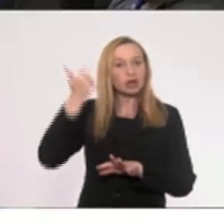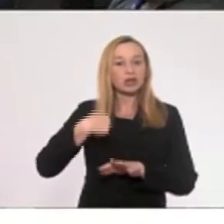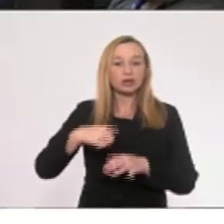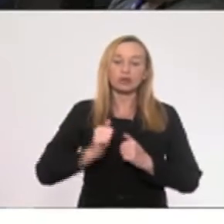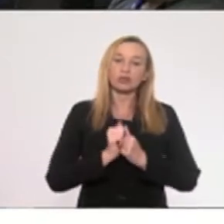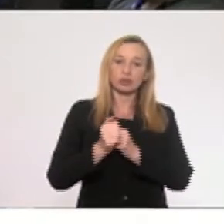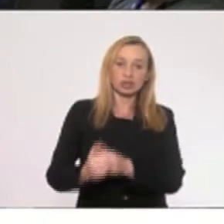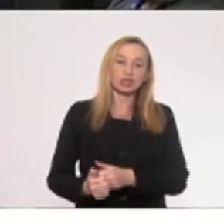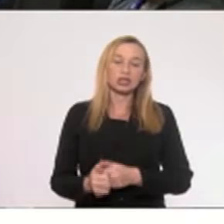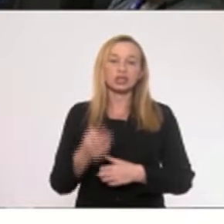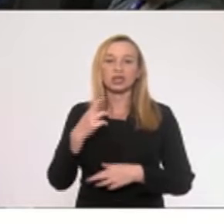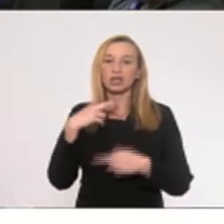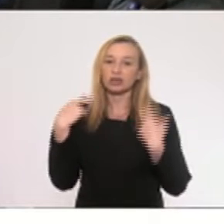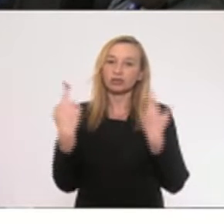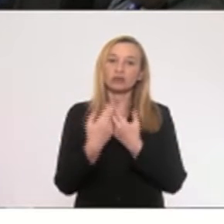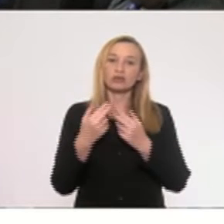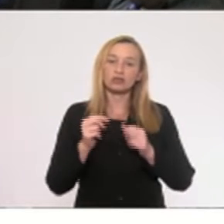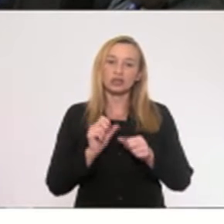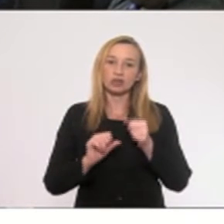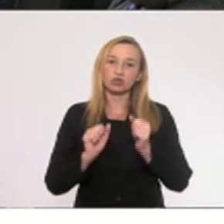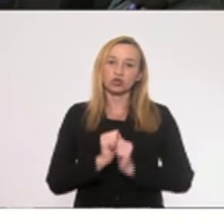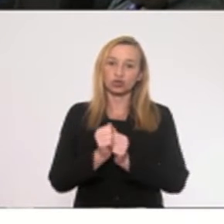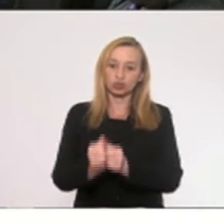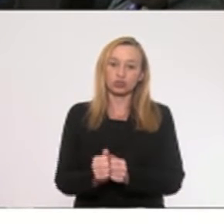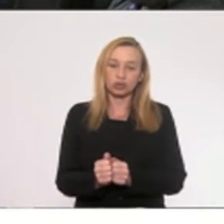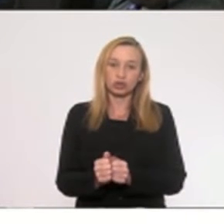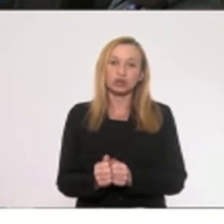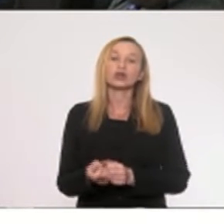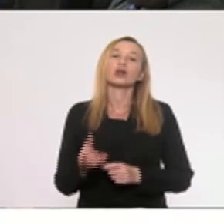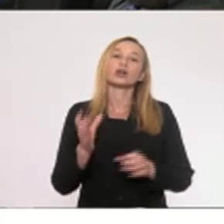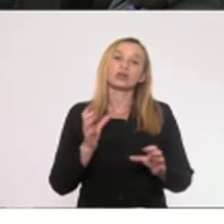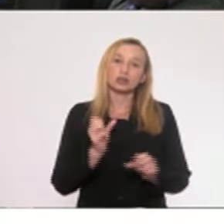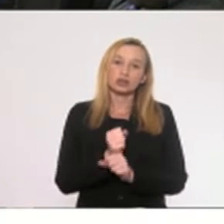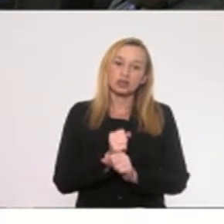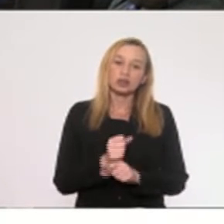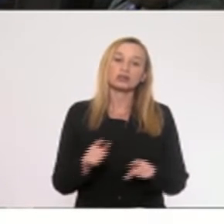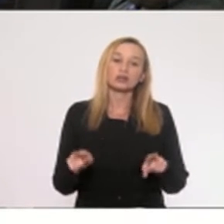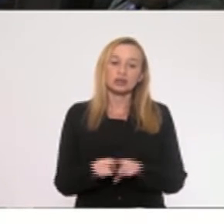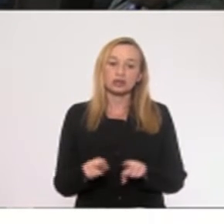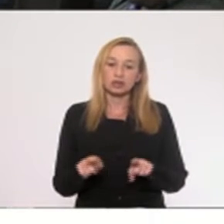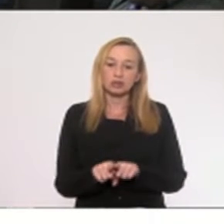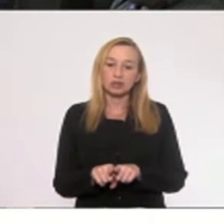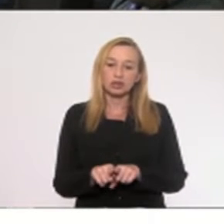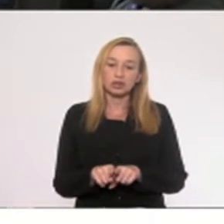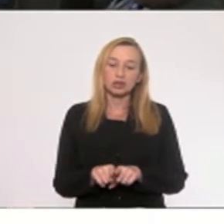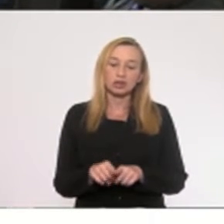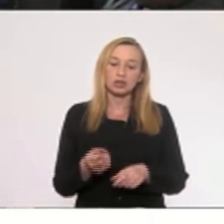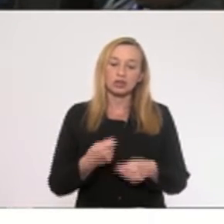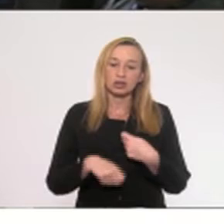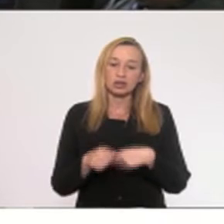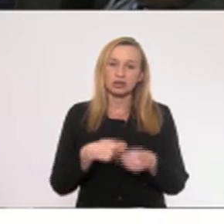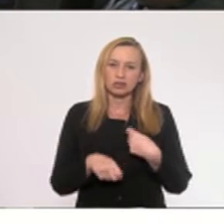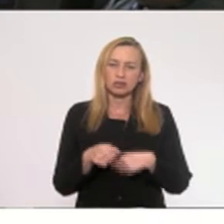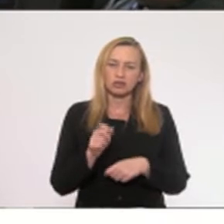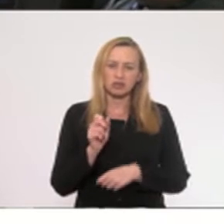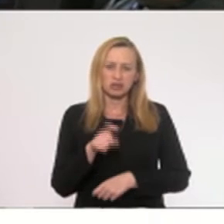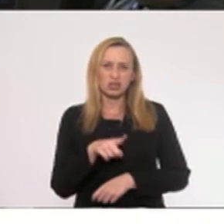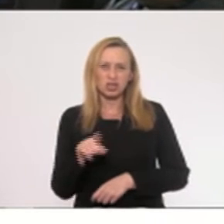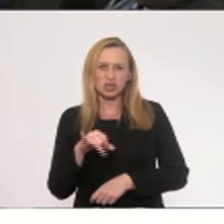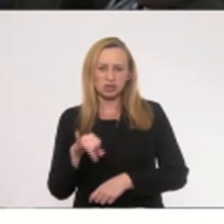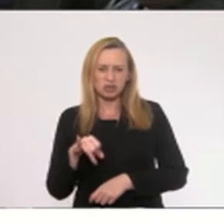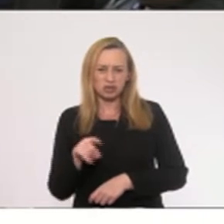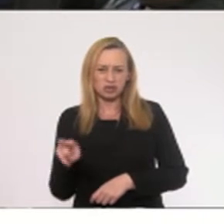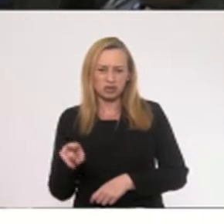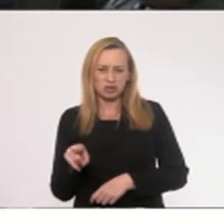ocasião daquela audiência que fizemos conjunta, da Comissão de Orçamento, com a Comissão de Tributação e a Comissão de Economia, não foi isso? Desenvolvimento